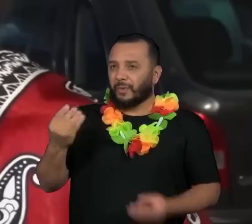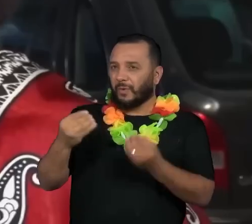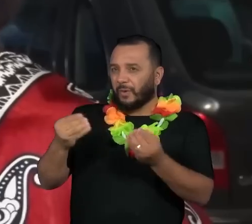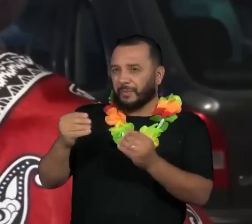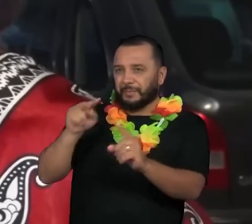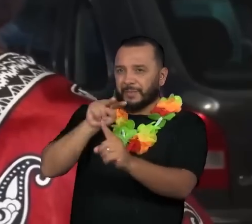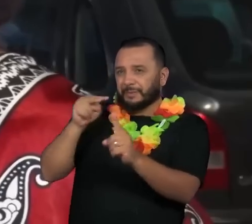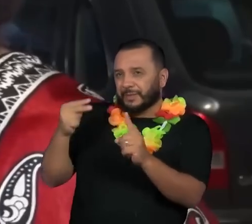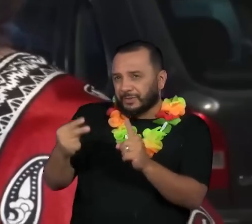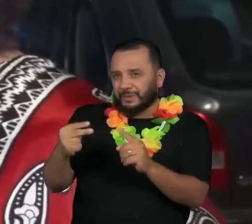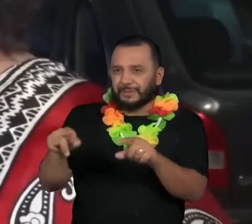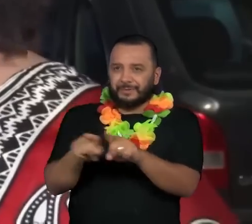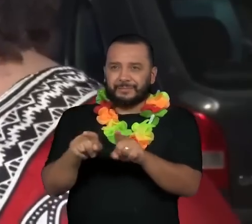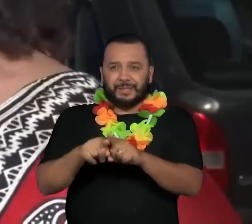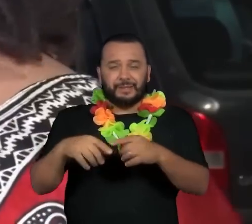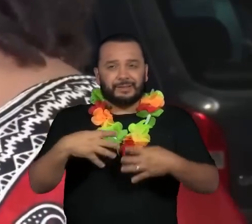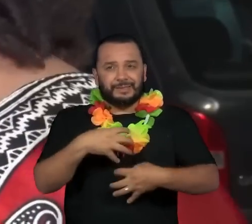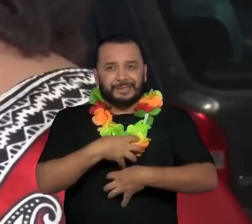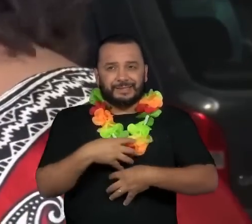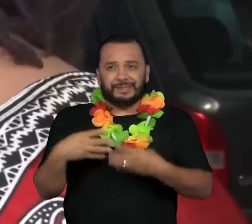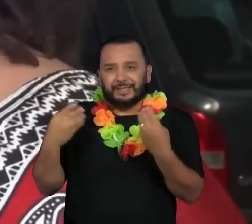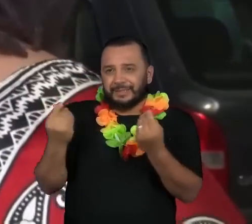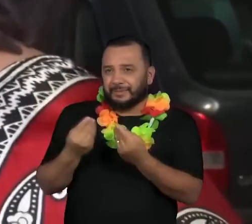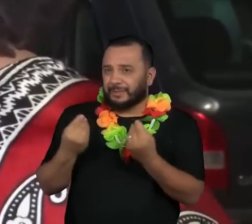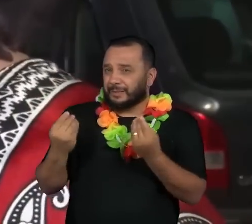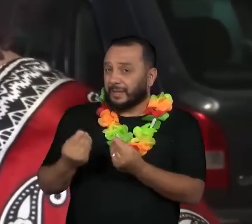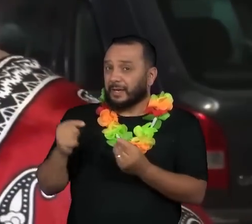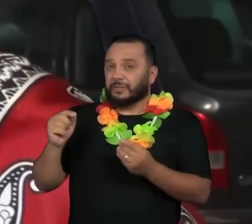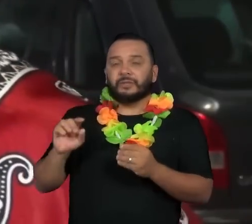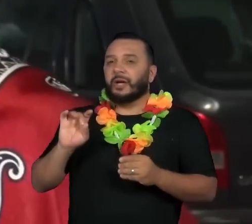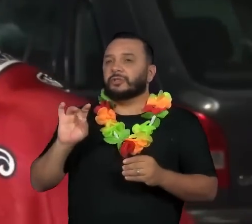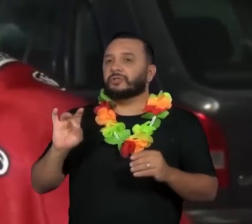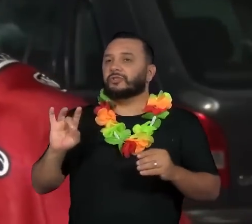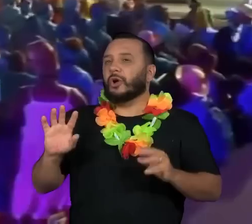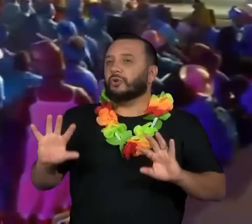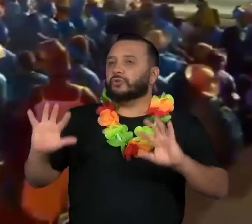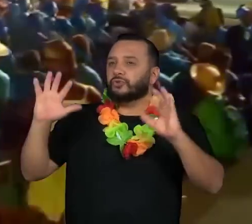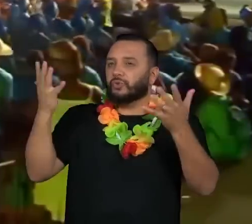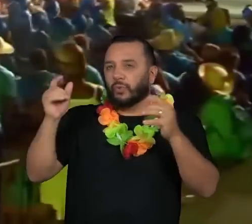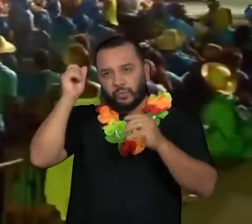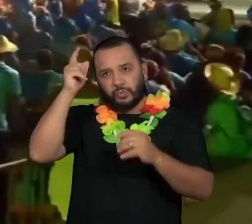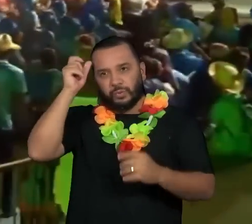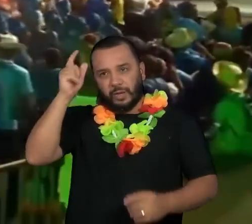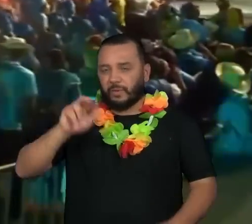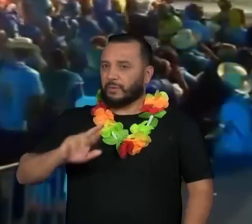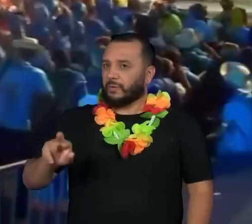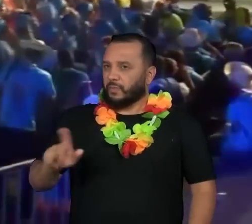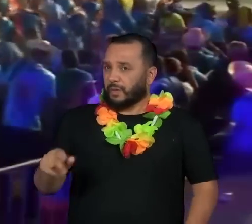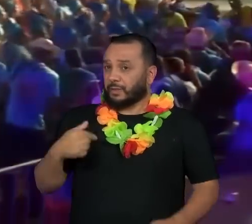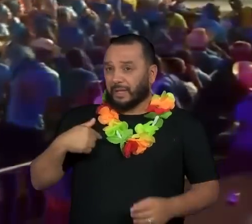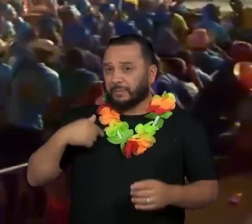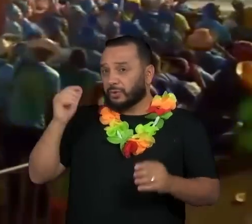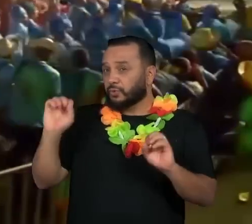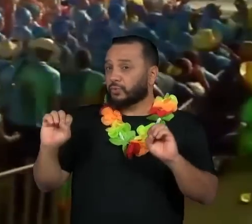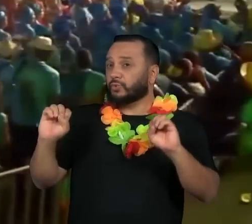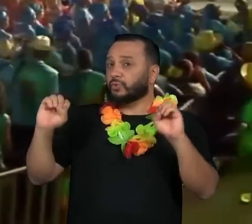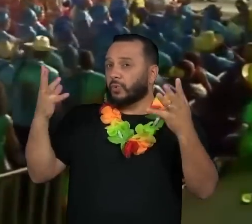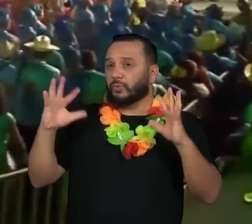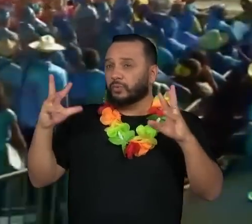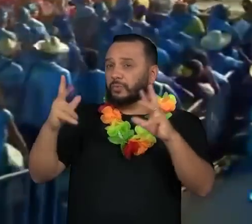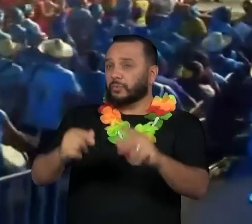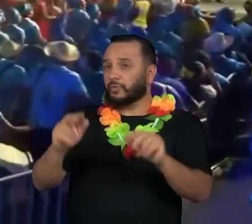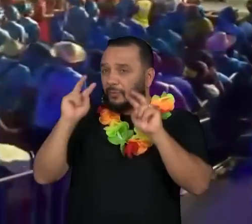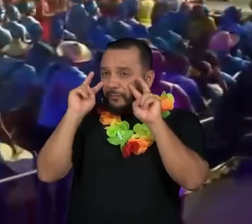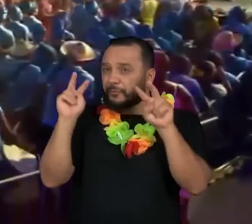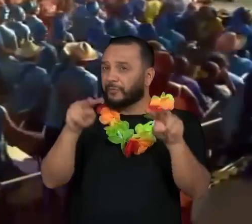essa sensibilidade e entender que isso aqui é muito mais que uma apresentação cultural, sabe? E, na verdade, aquele show que todo mundo vê no Marco Zero, ele é só